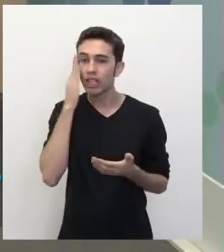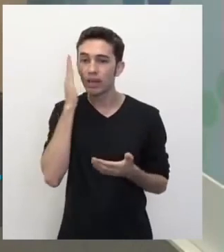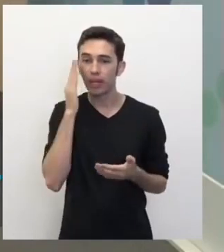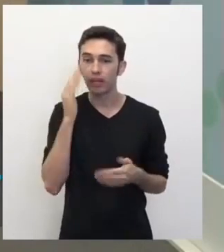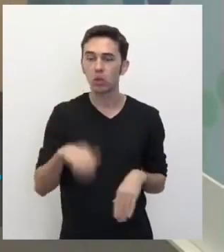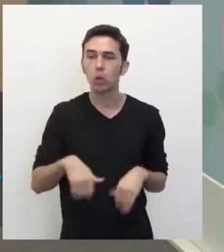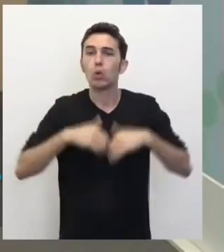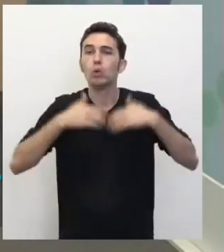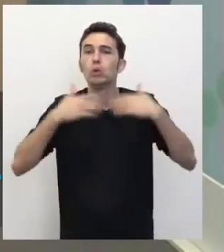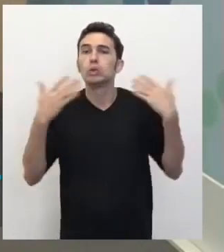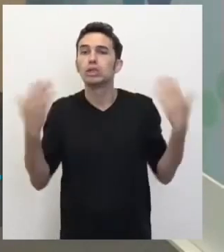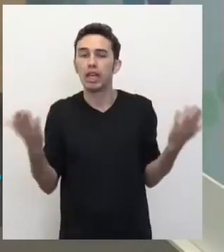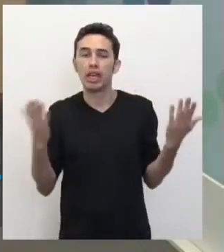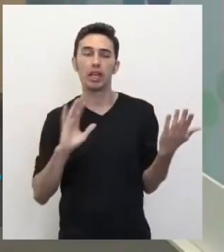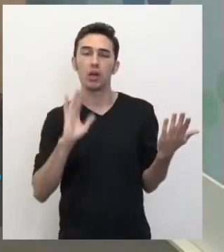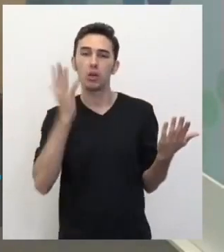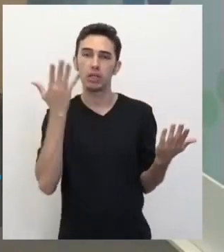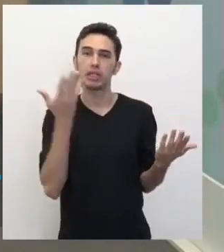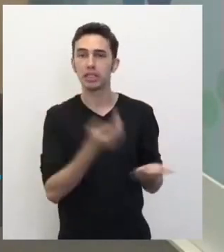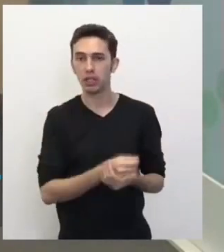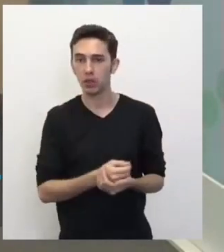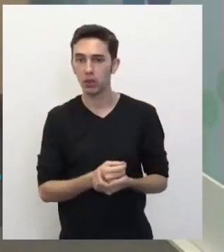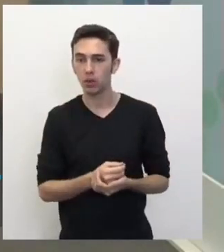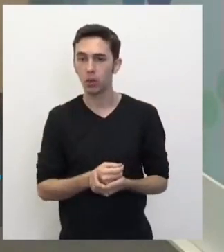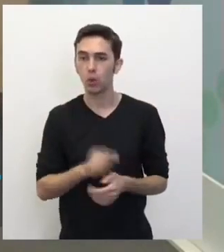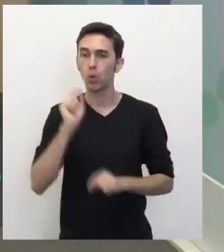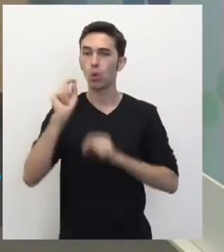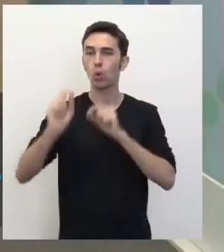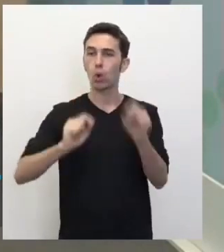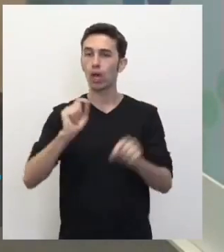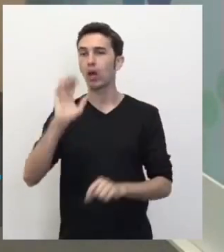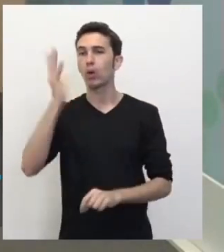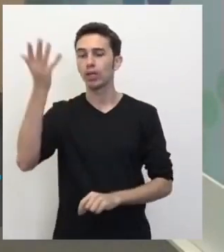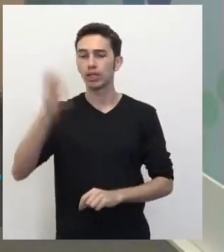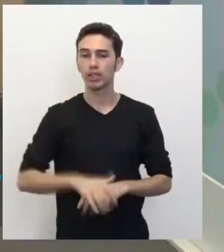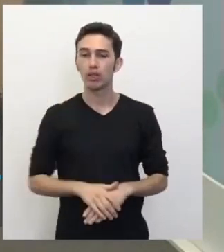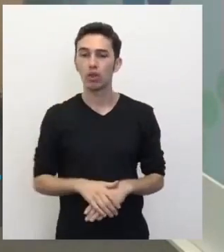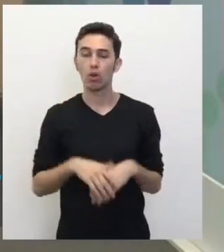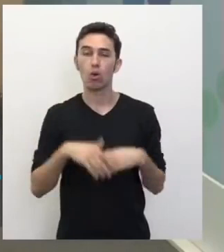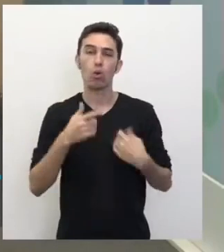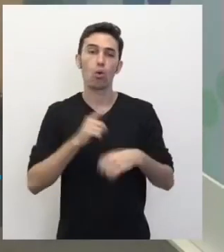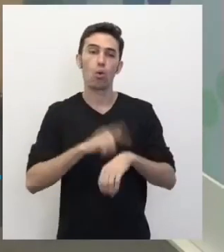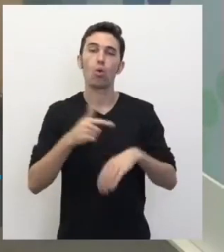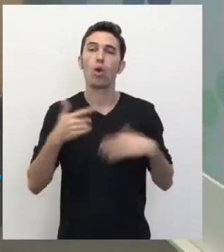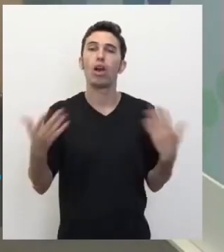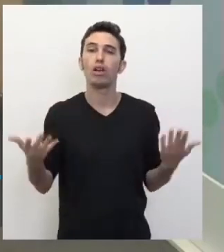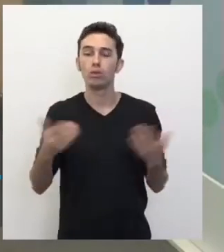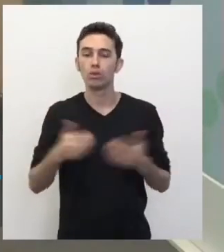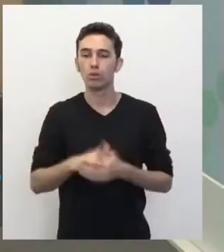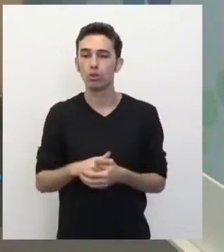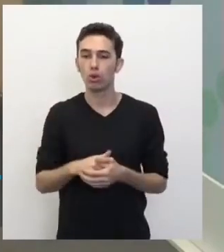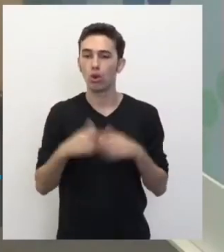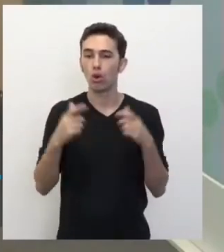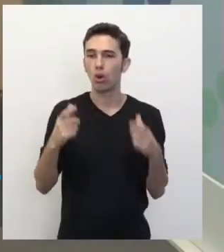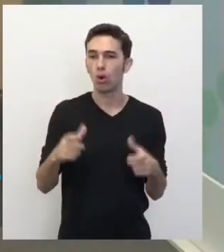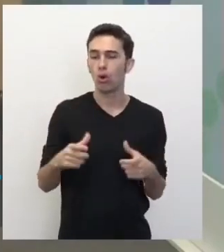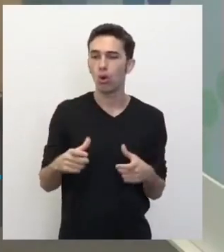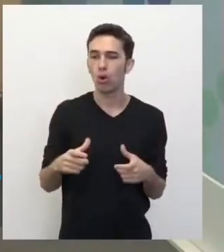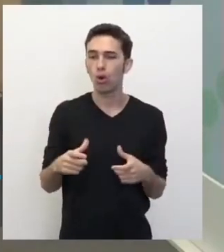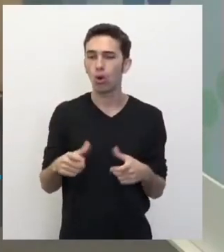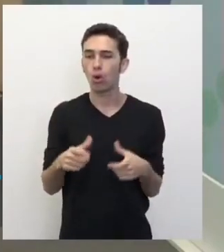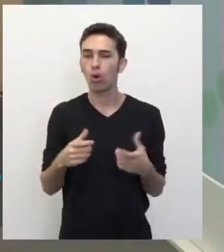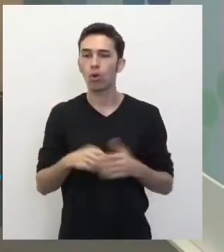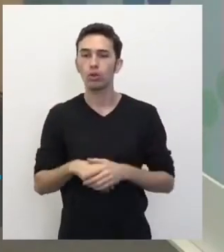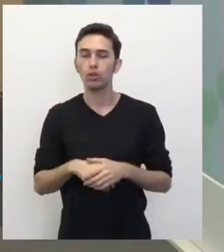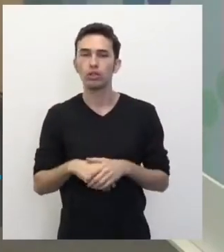quem aconteceu isso daí, o que aconteceu, quando, onde, como e por